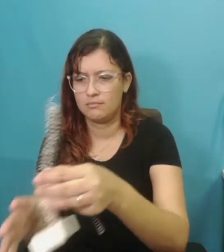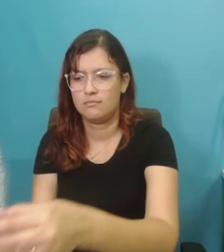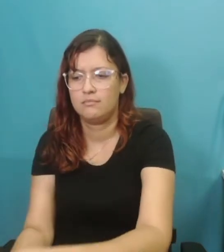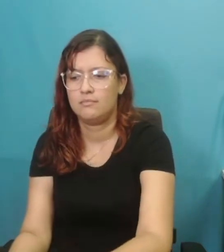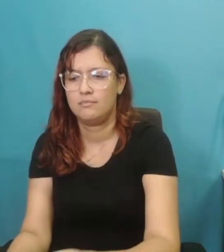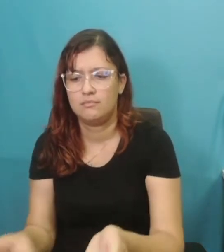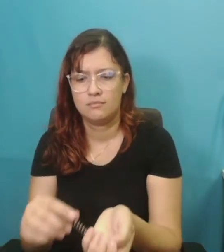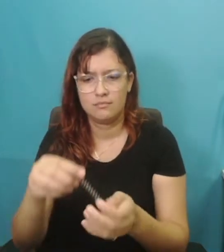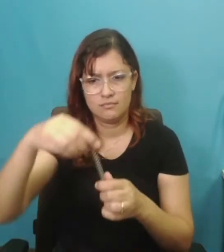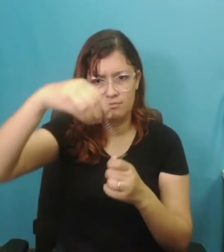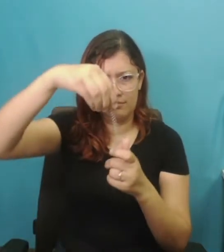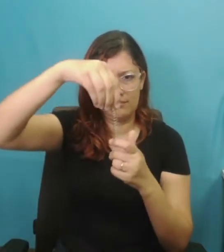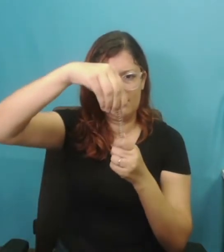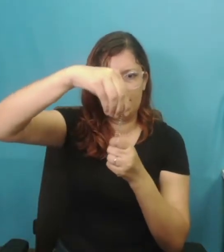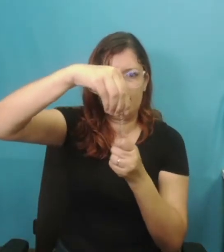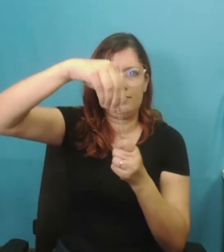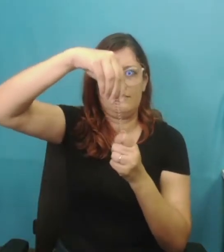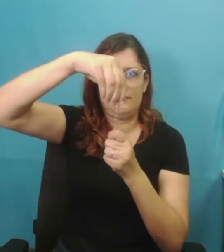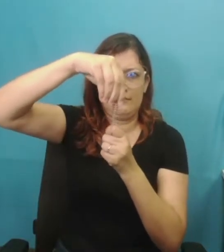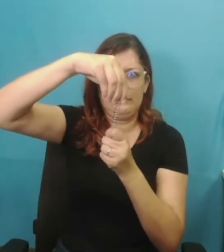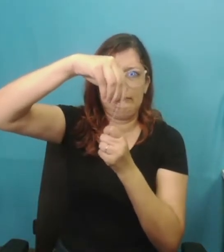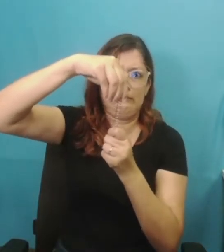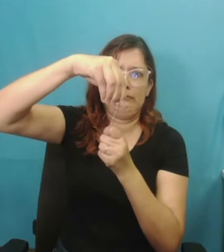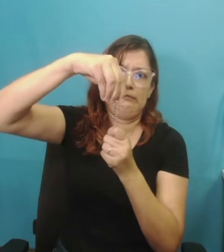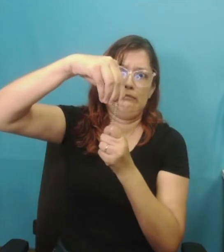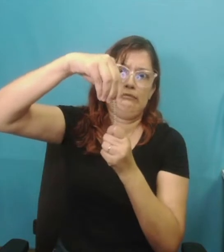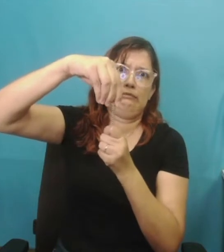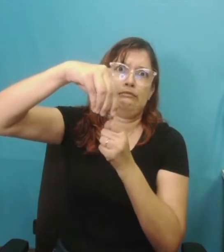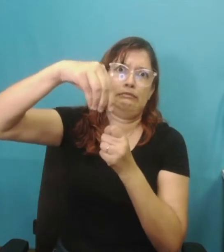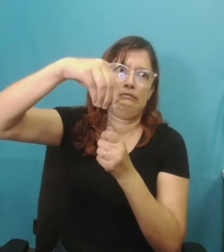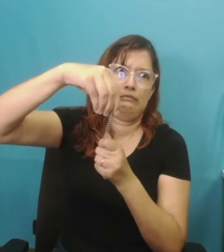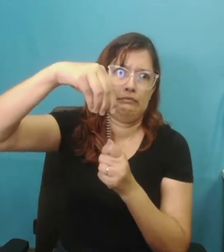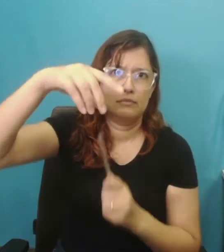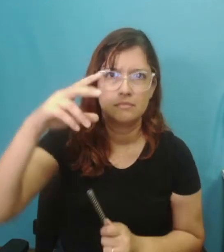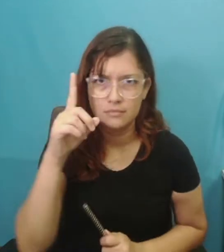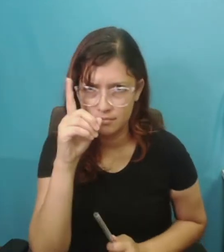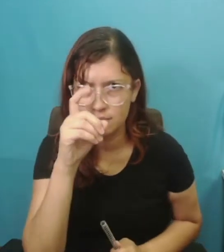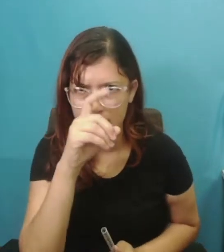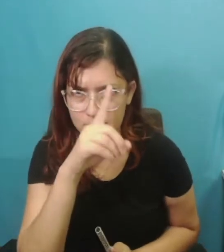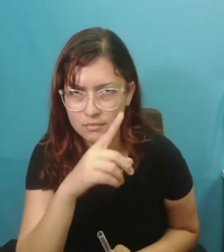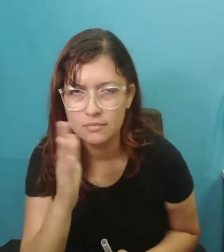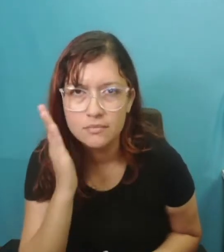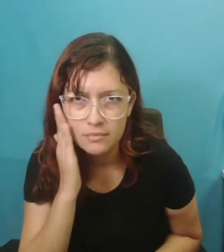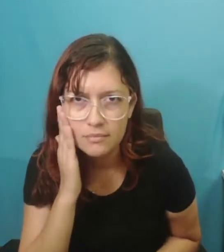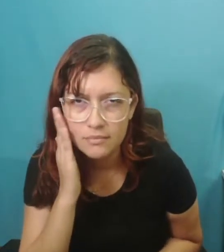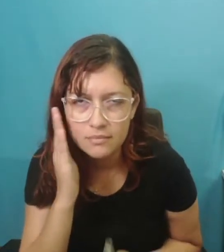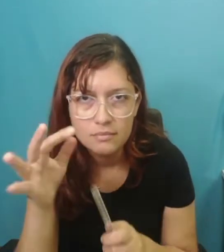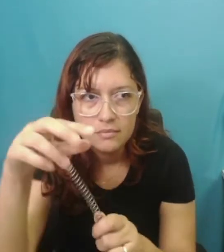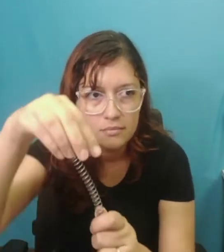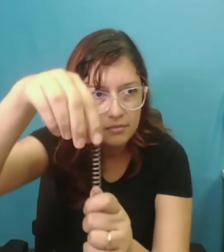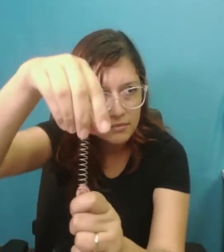Uma ela se movimenta bem facilmente e a outra já tem dificuldade.